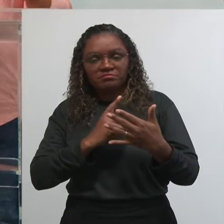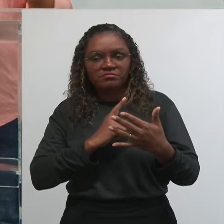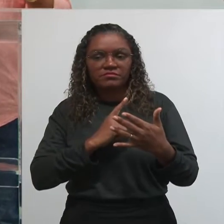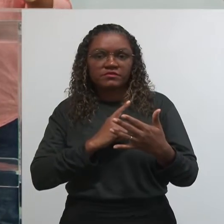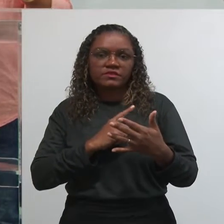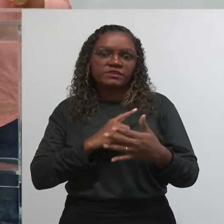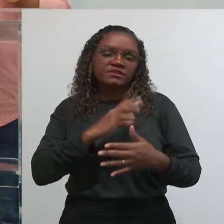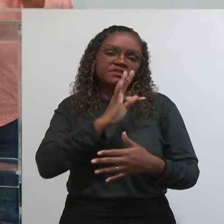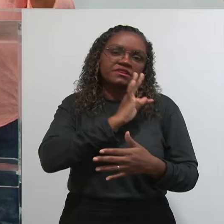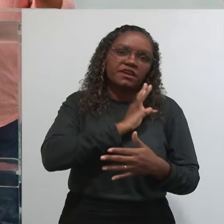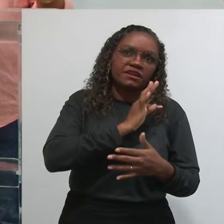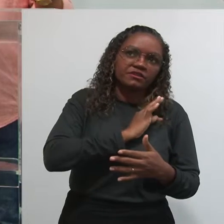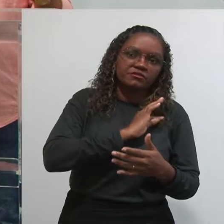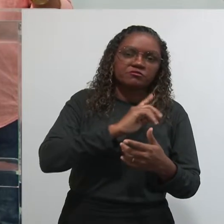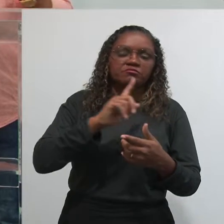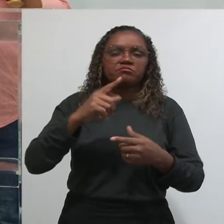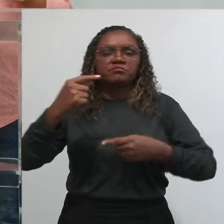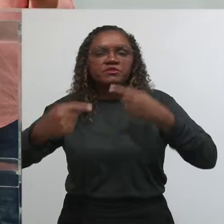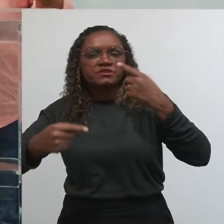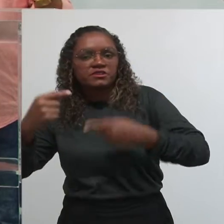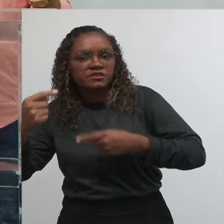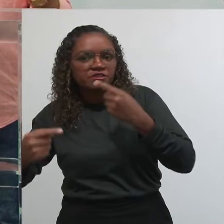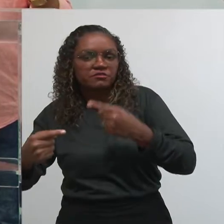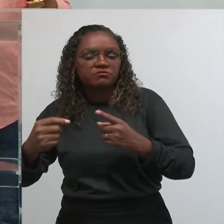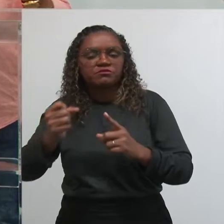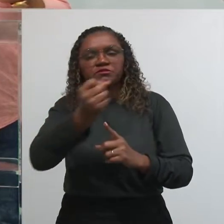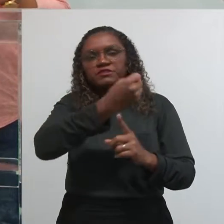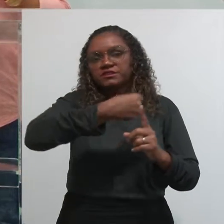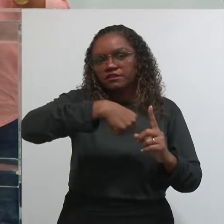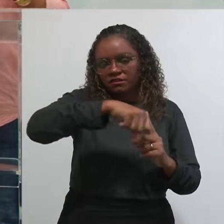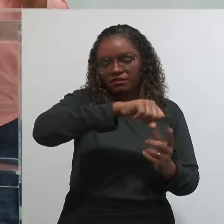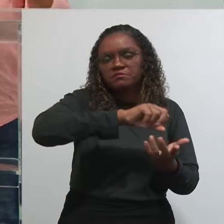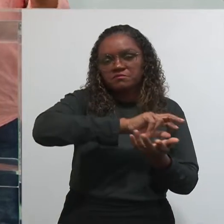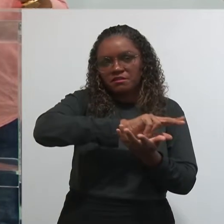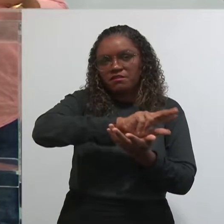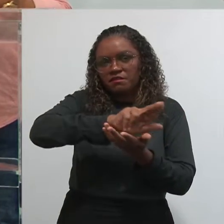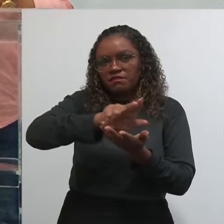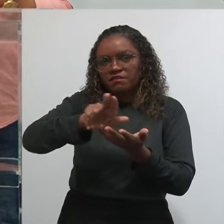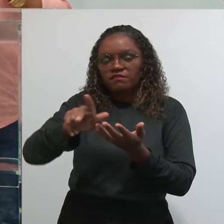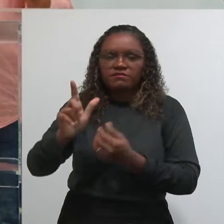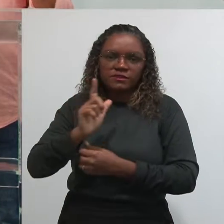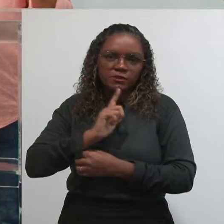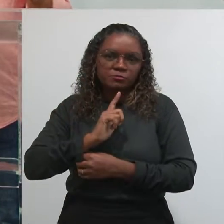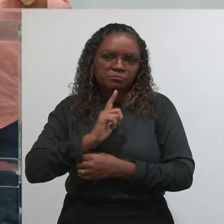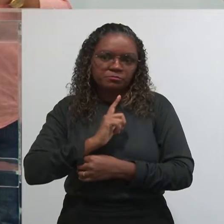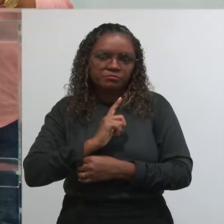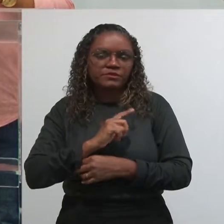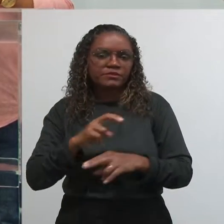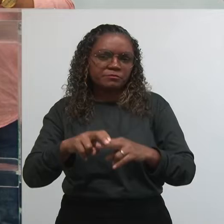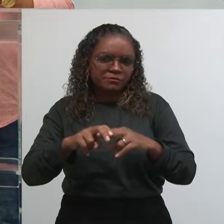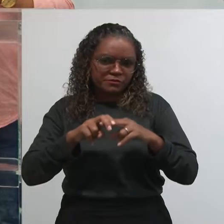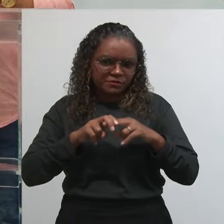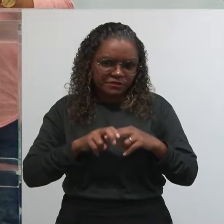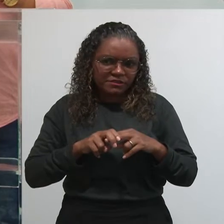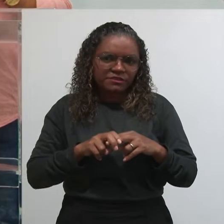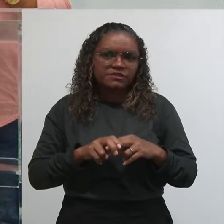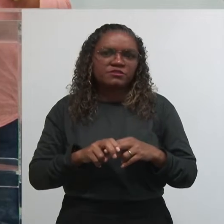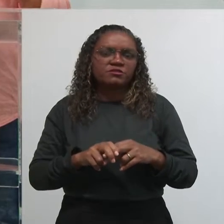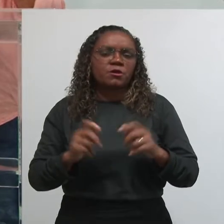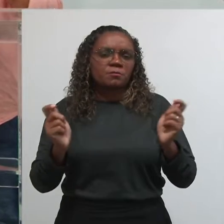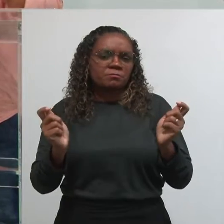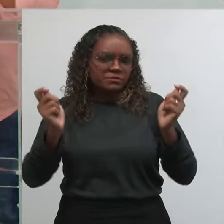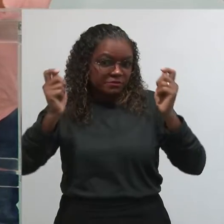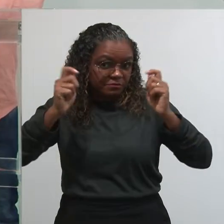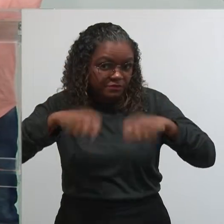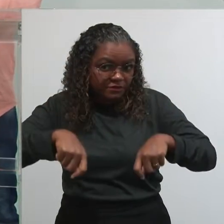Critérios técnicos, né? Critérios políticos, critérios sociais, certo? Então, você vai ter aí uma profusão de possibilidades